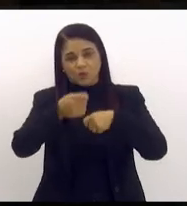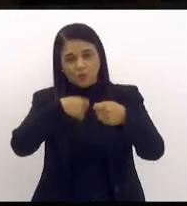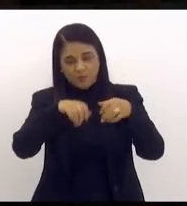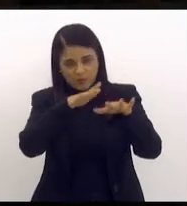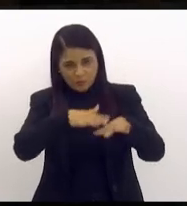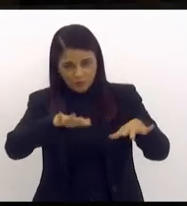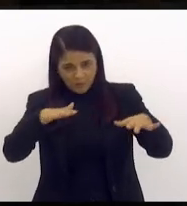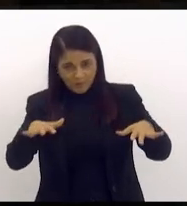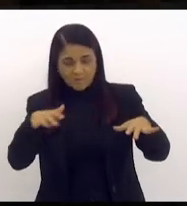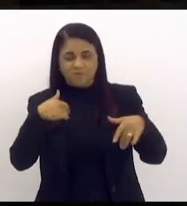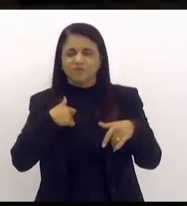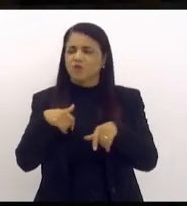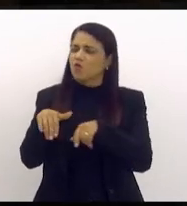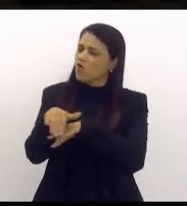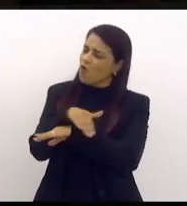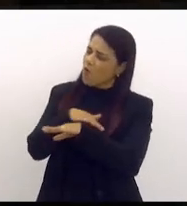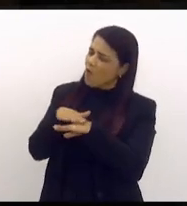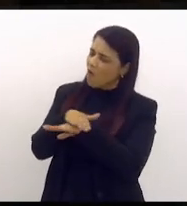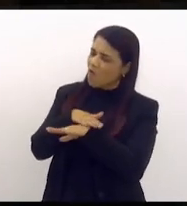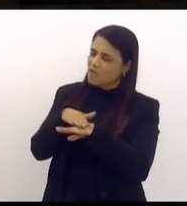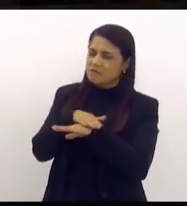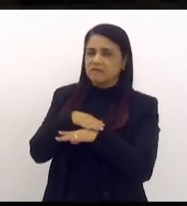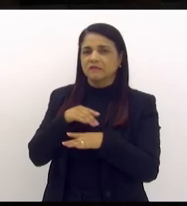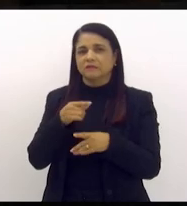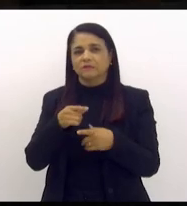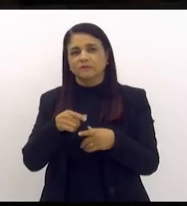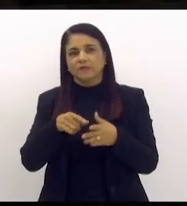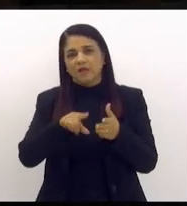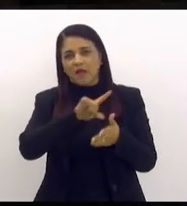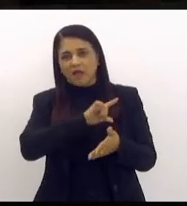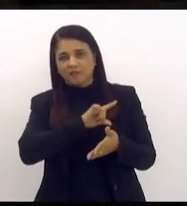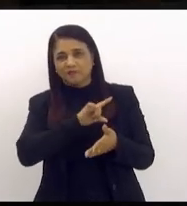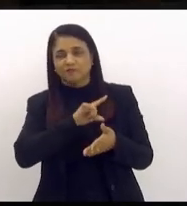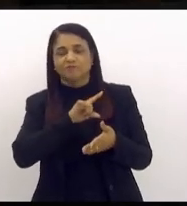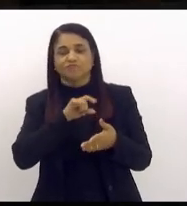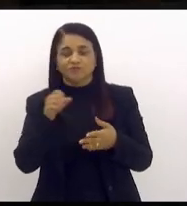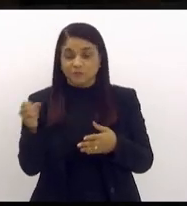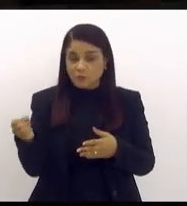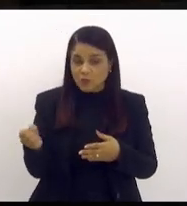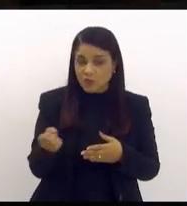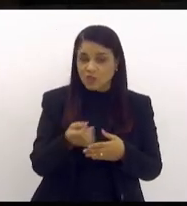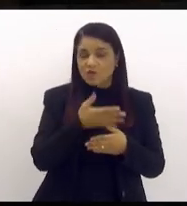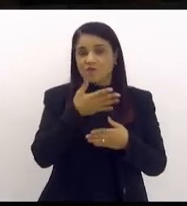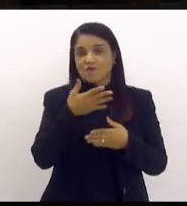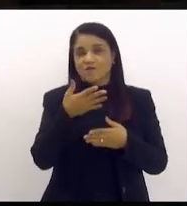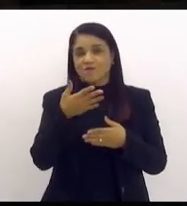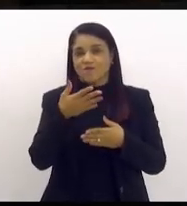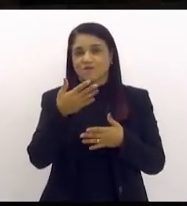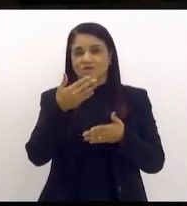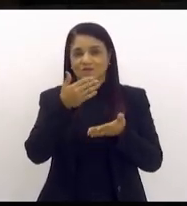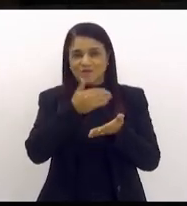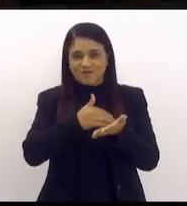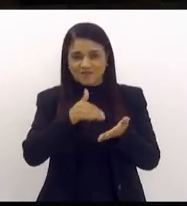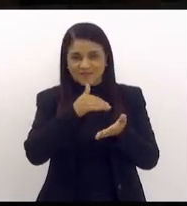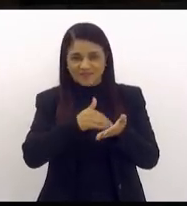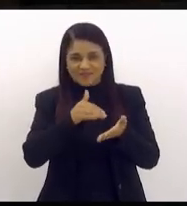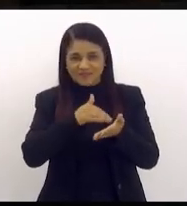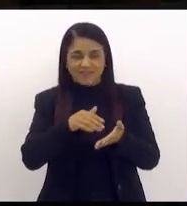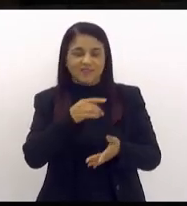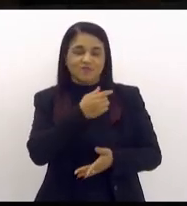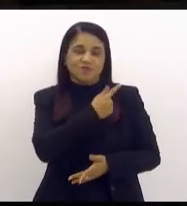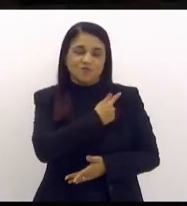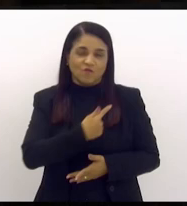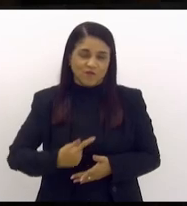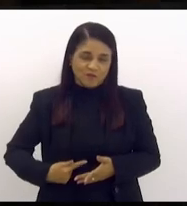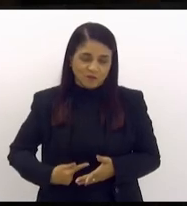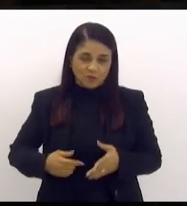conversando aqui né Um pouquinho sobre essa inovação que o secretário que o governador Cláudio Castro